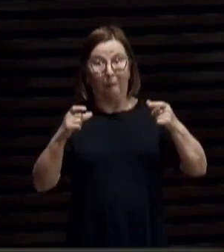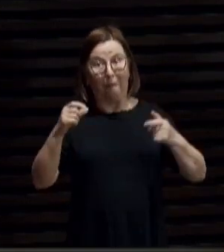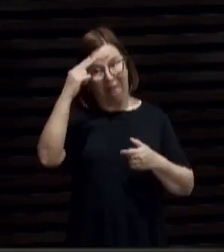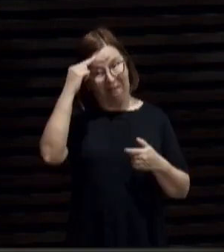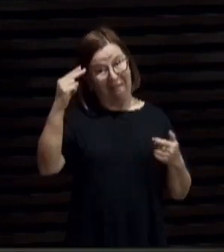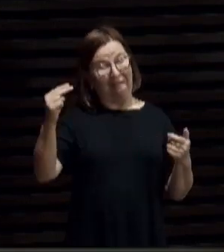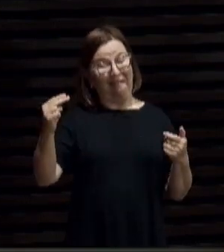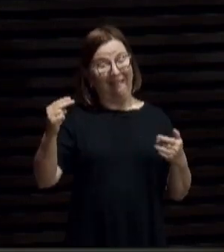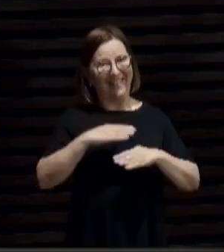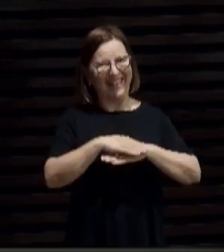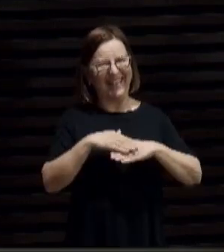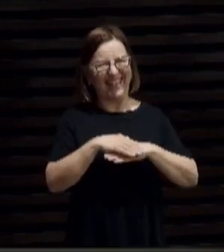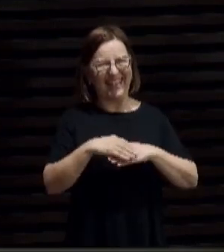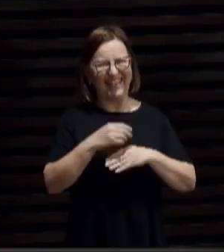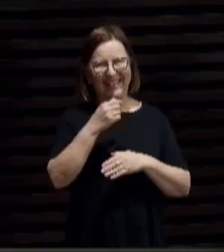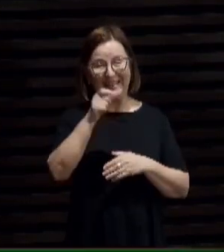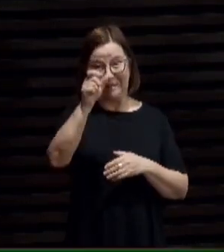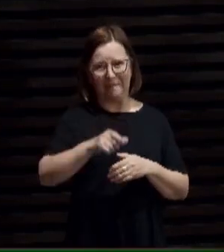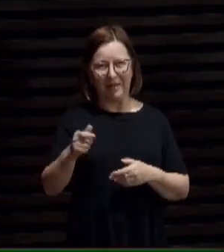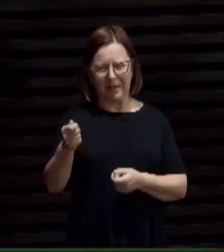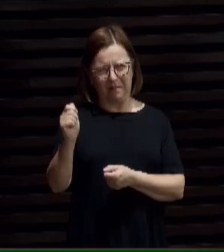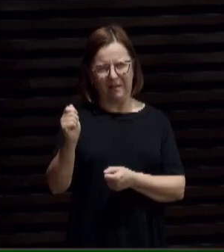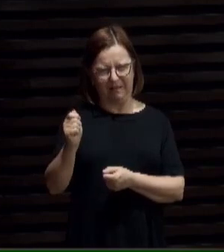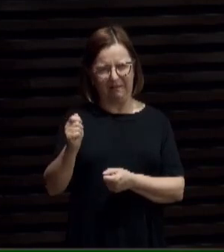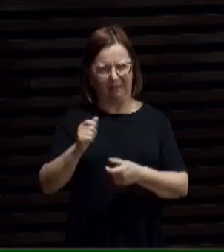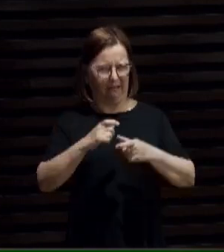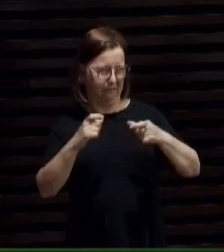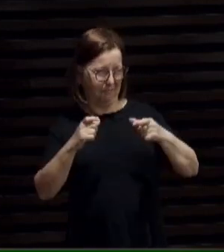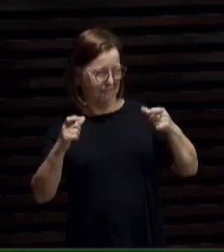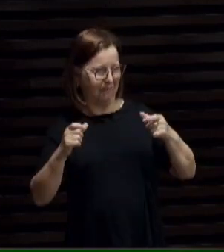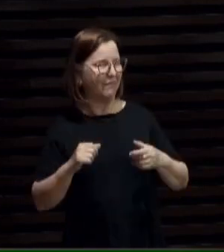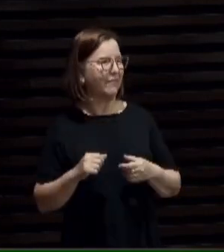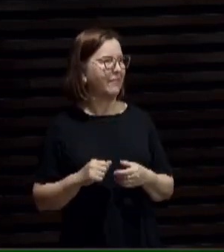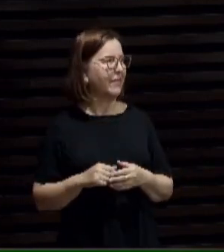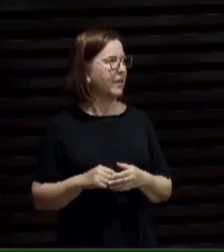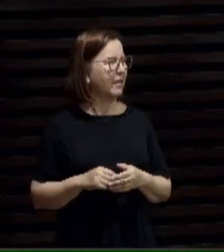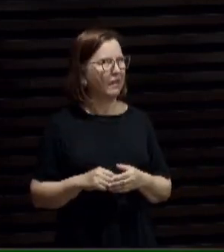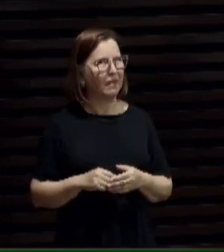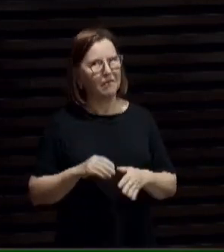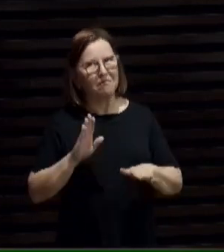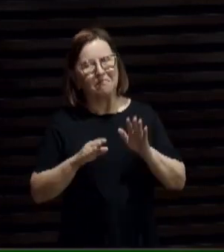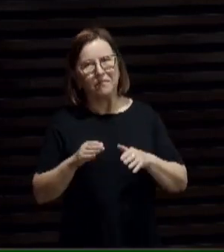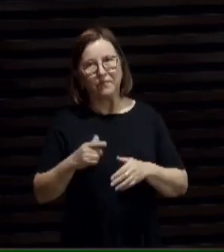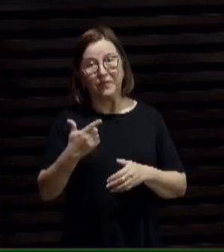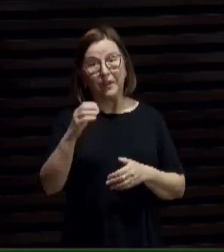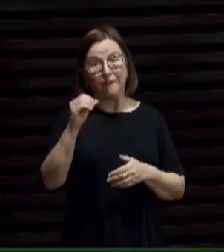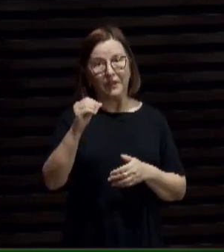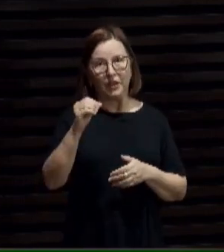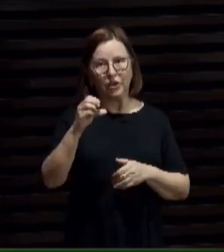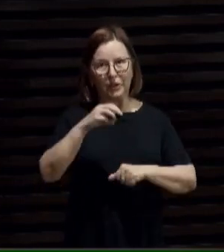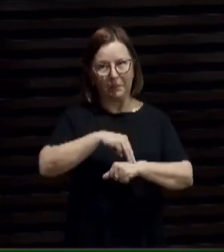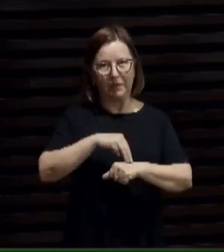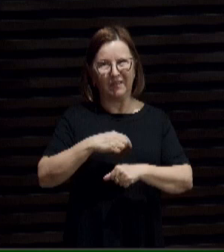Conversa de pescador é uma conversa bem exagerada, né? Mas uns 20 minutos e eu cansei.